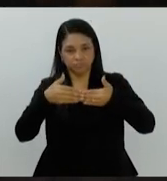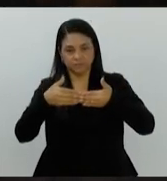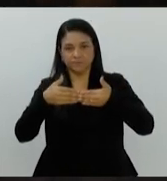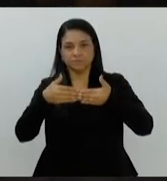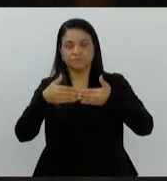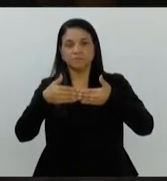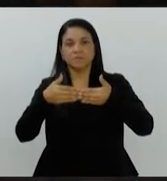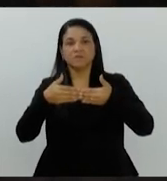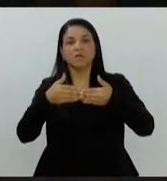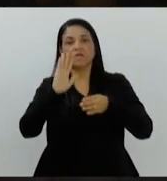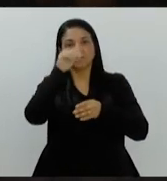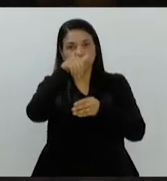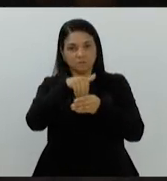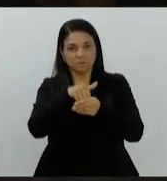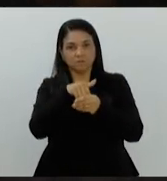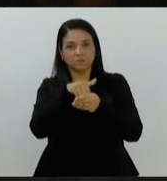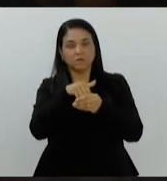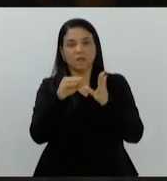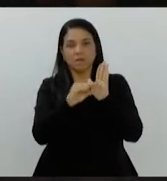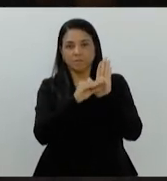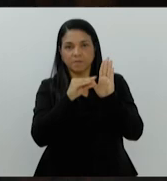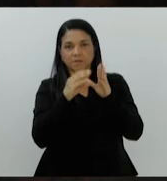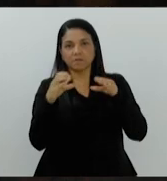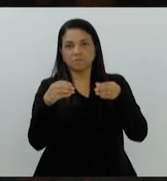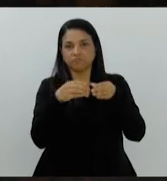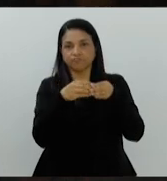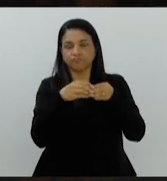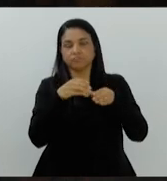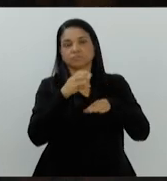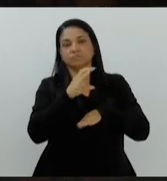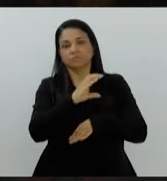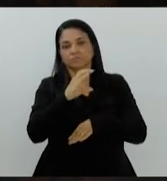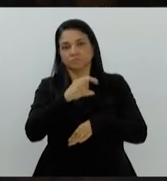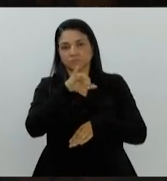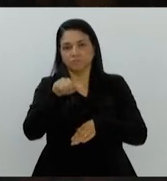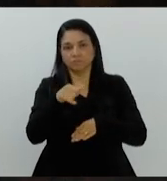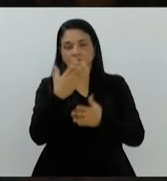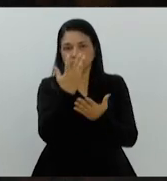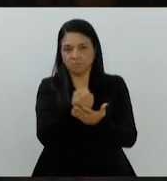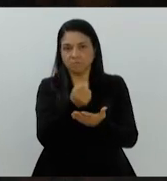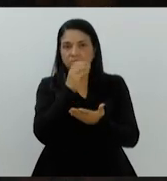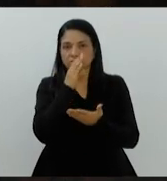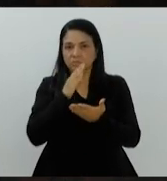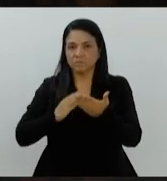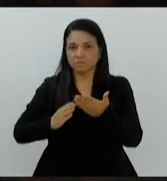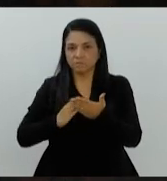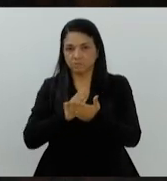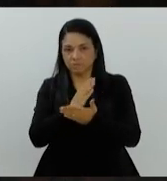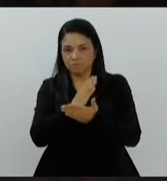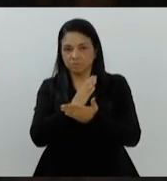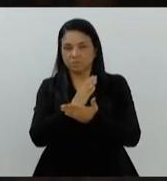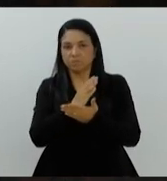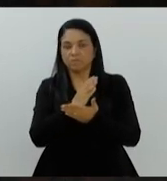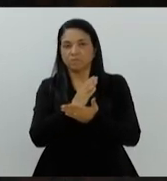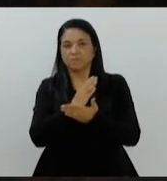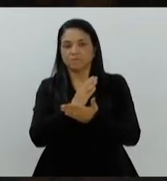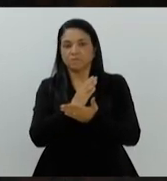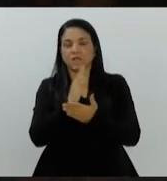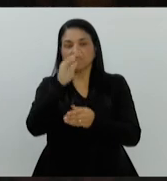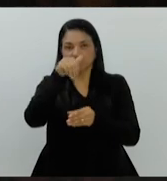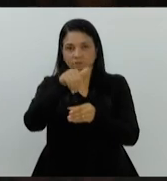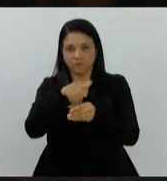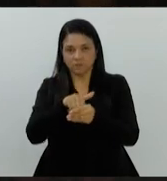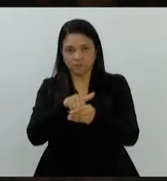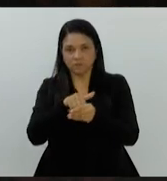discussão. Em votação, a emenda da Comissão de Constituição e Justiça. Senhores que aprovam, permaneçam como estão. Aprovado. Em